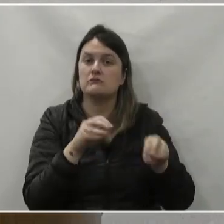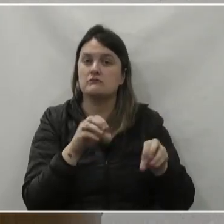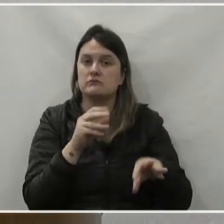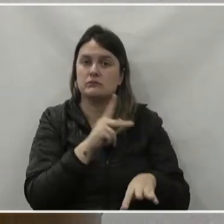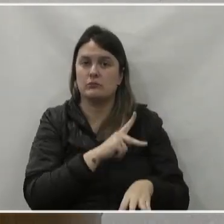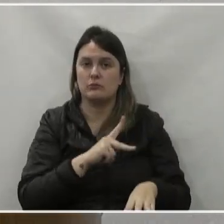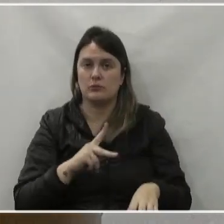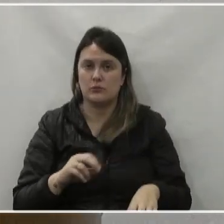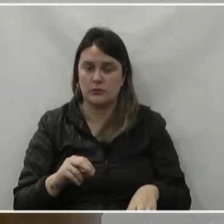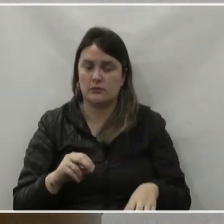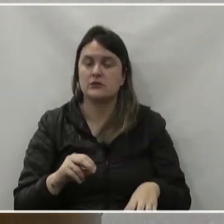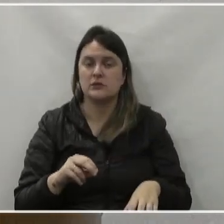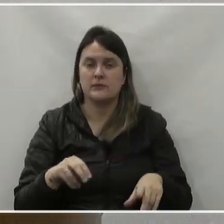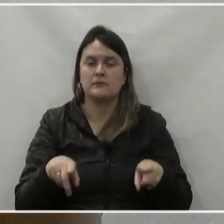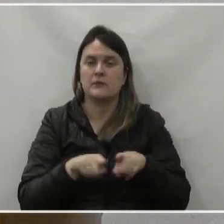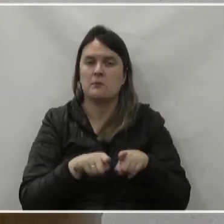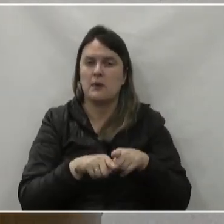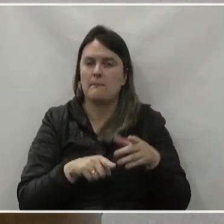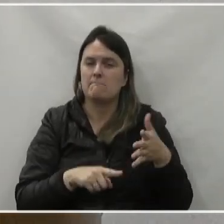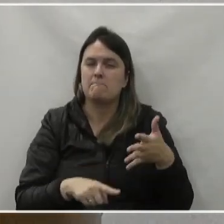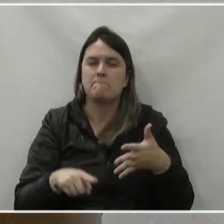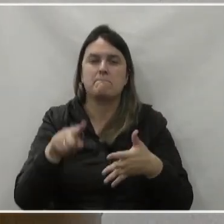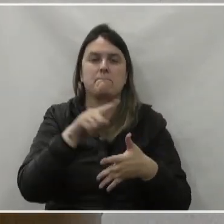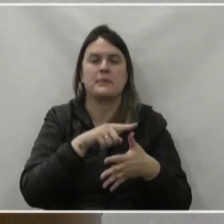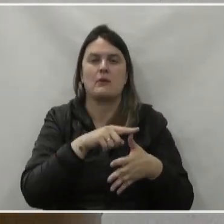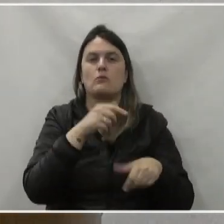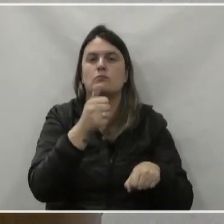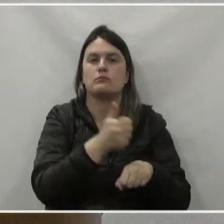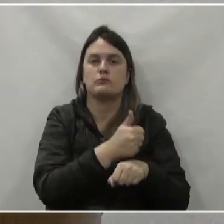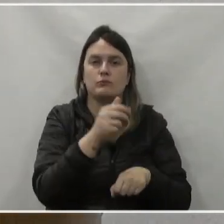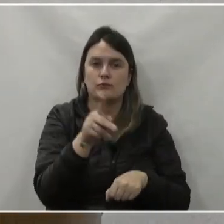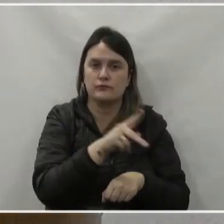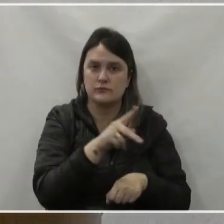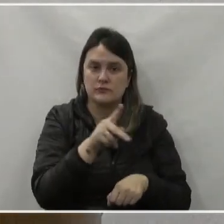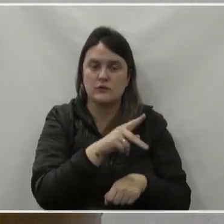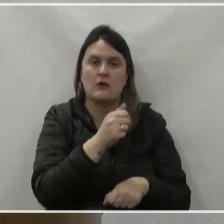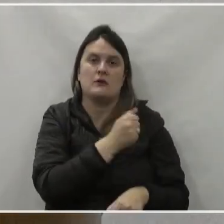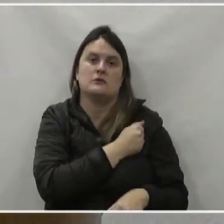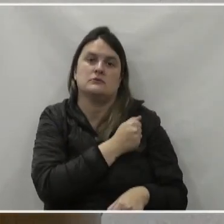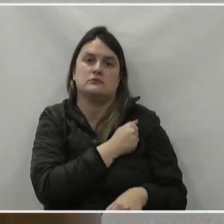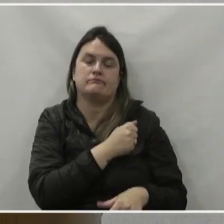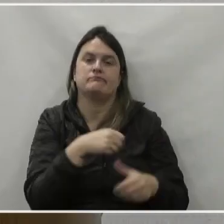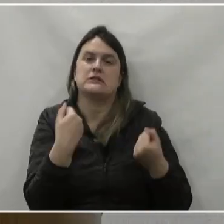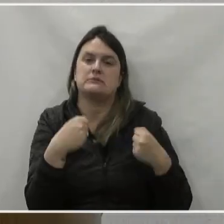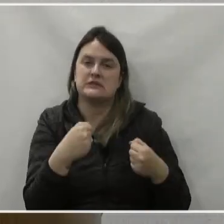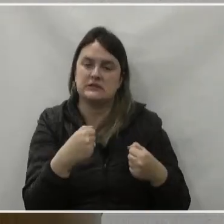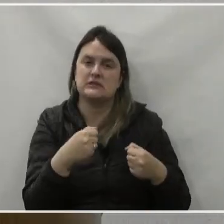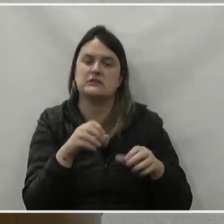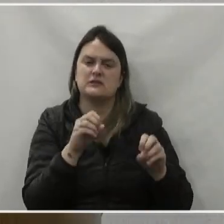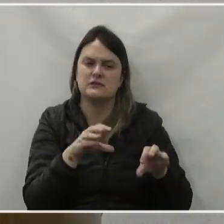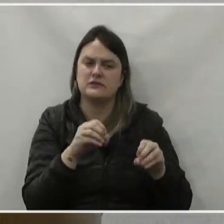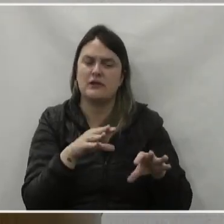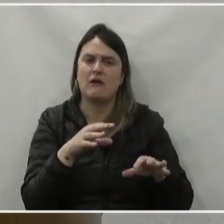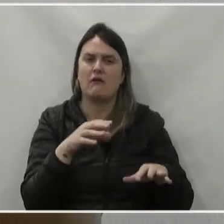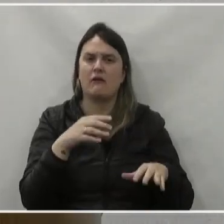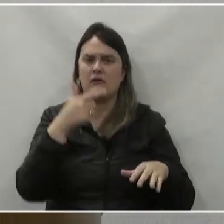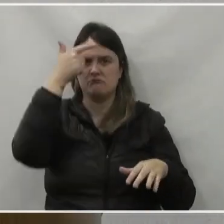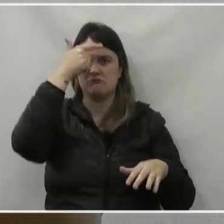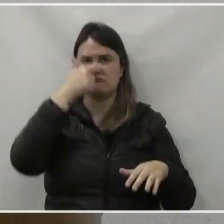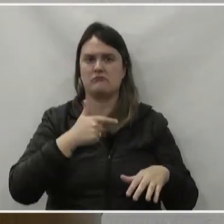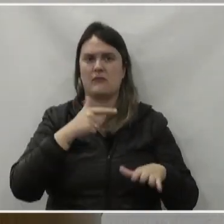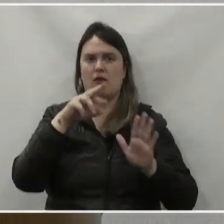pública, e com ela seus principais agentes, professores e alunos, deve ser domesticada e